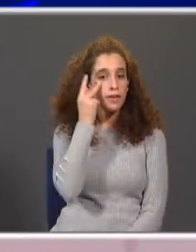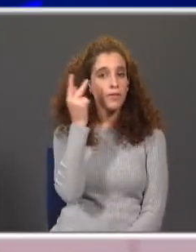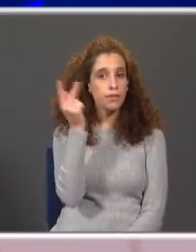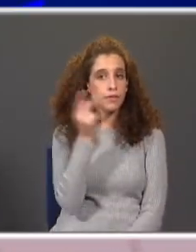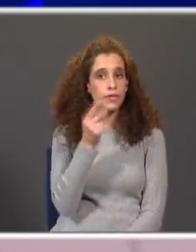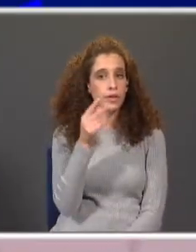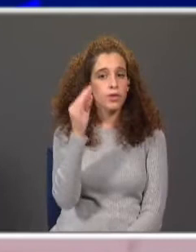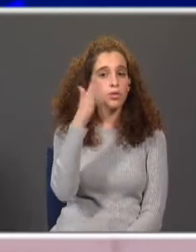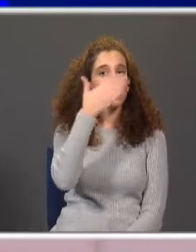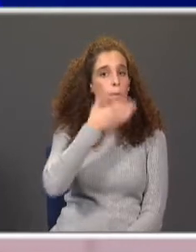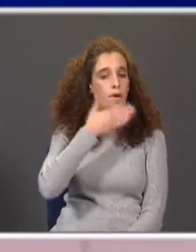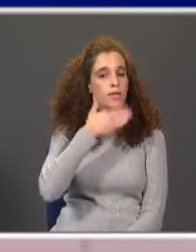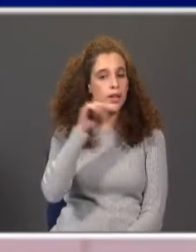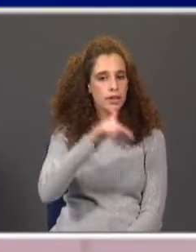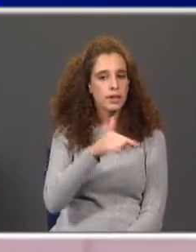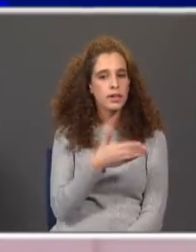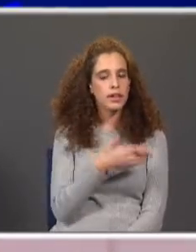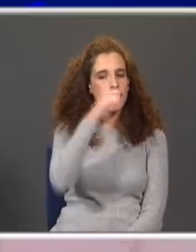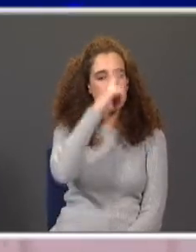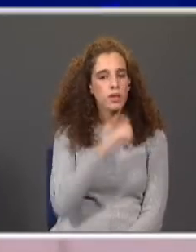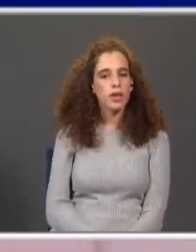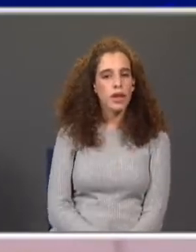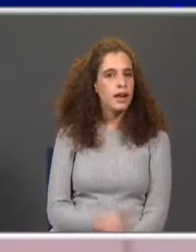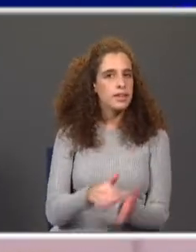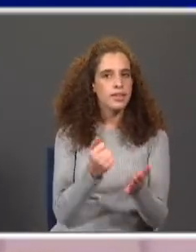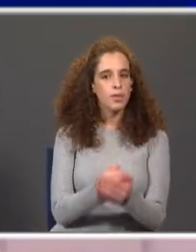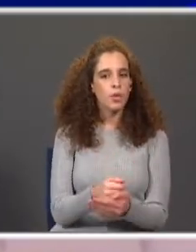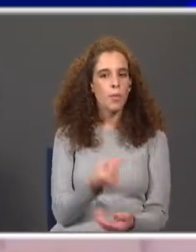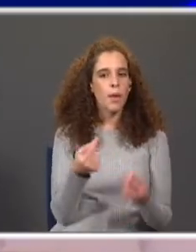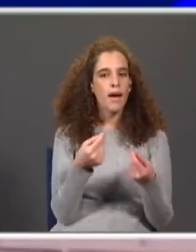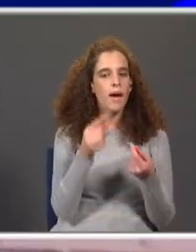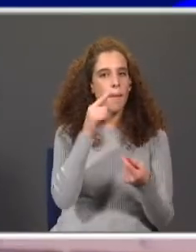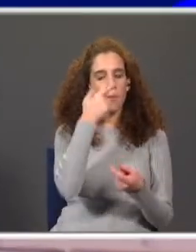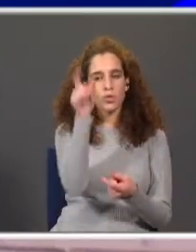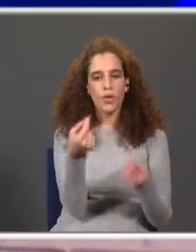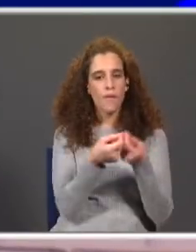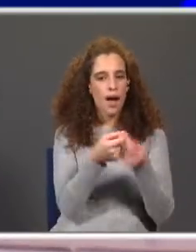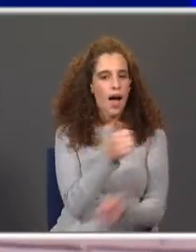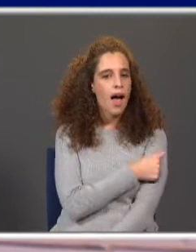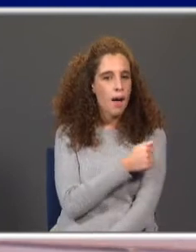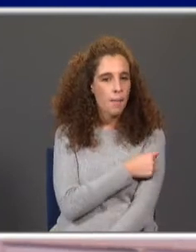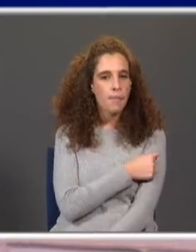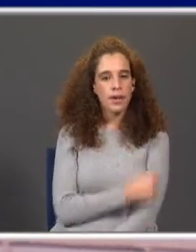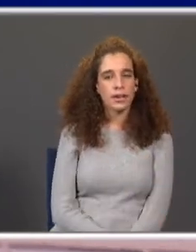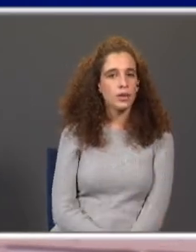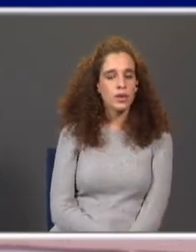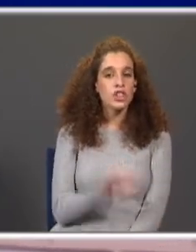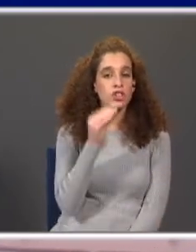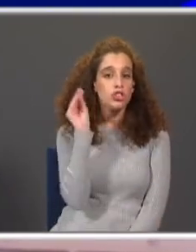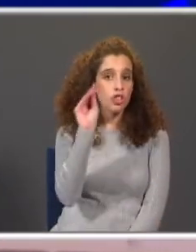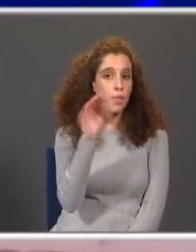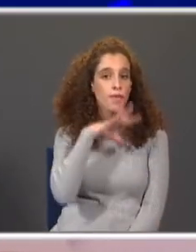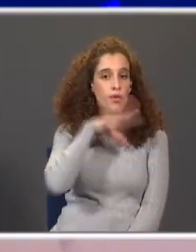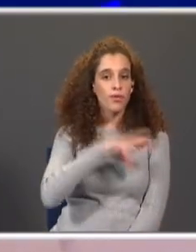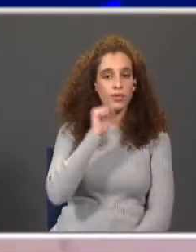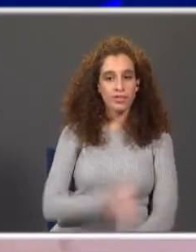Quando ia à casa da minha avó, havia uma vizinha que também todos os dias, ao fim da tarde, chamava ao filho. E eu não vou aqui reproduzir como ela fazia, porque então acabava